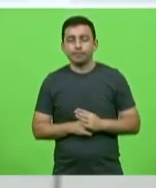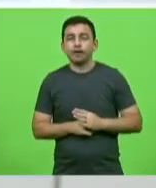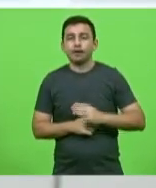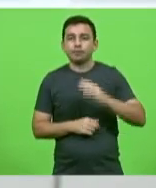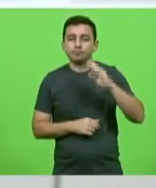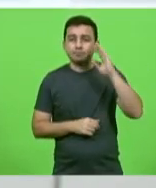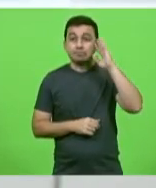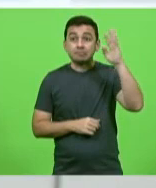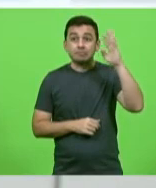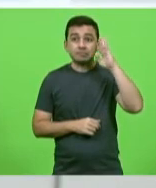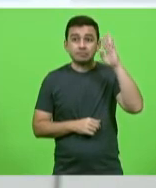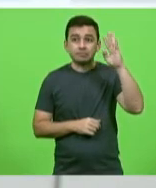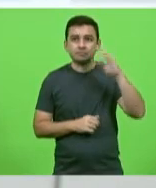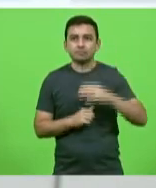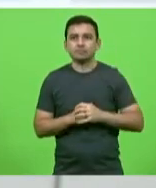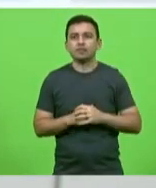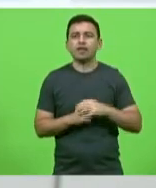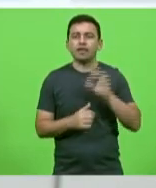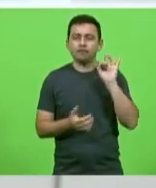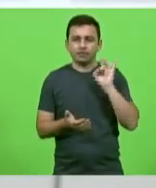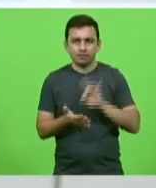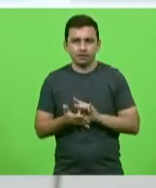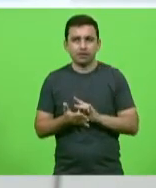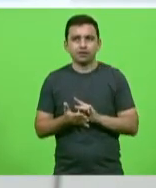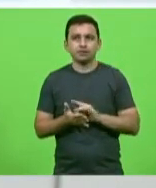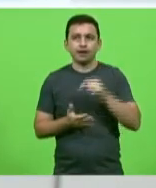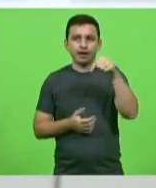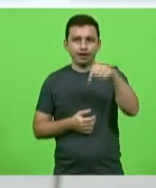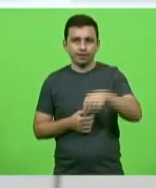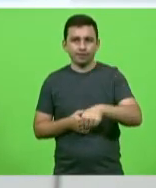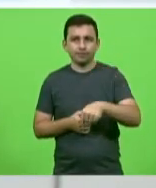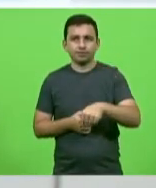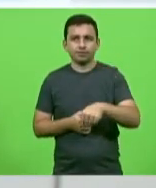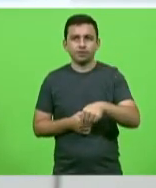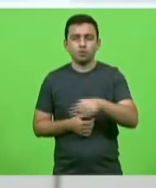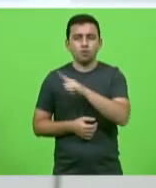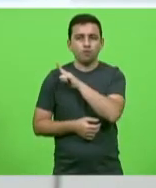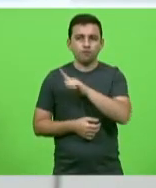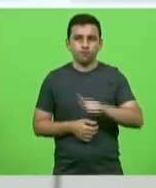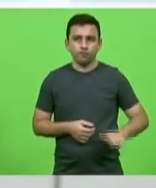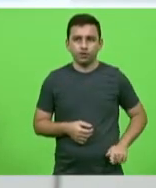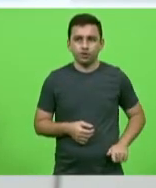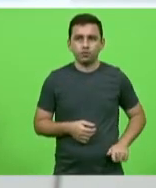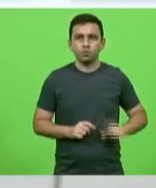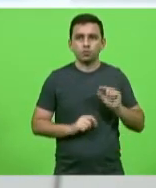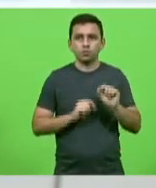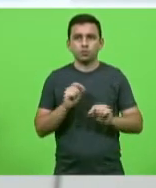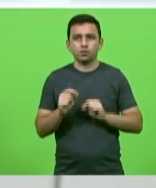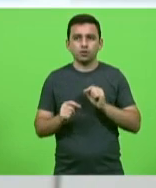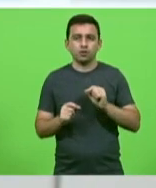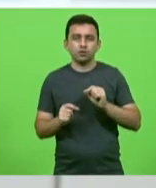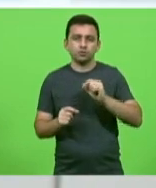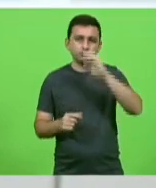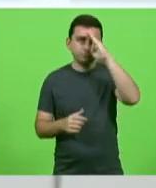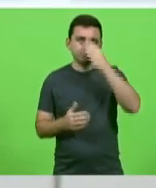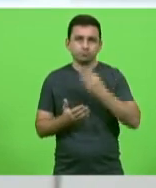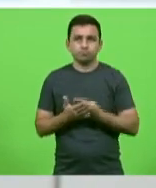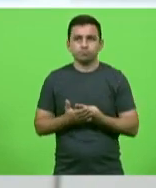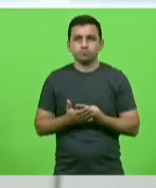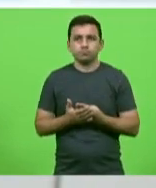a ideia devidamente baseado em fatos de que aqui a governabilidade foram depositadas